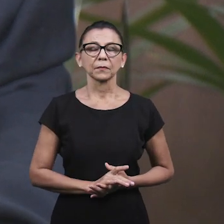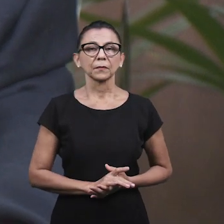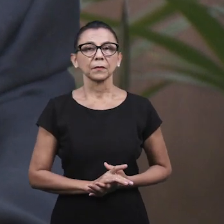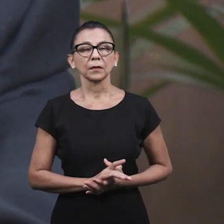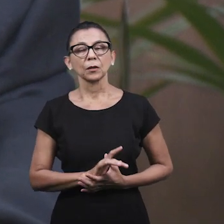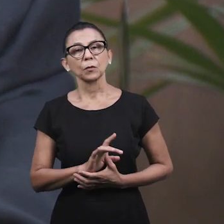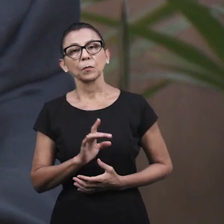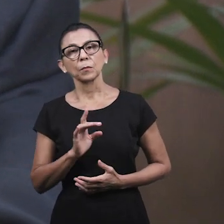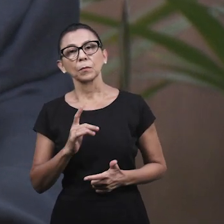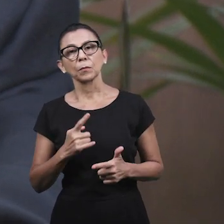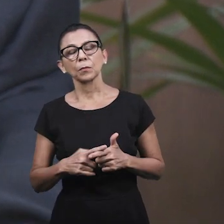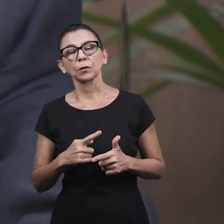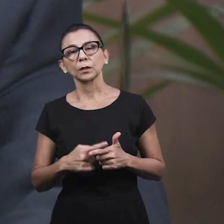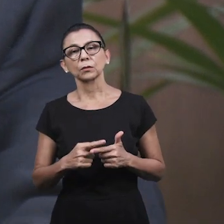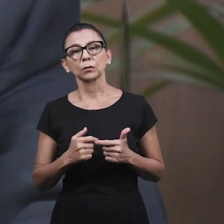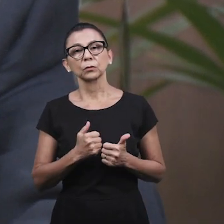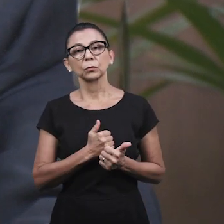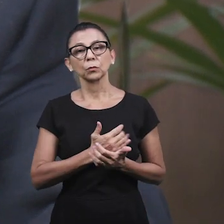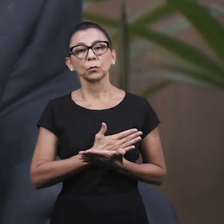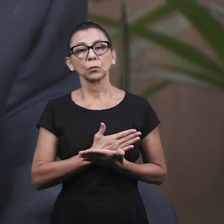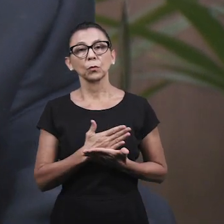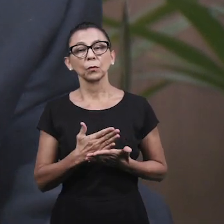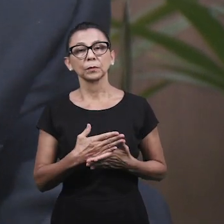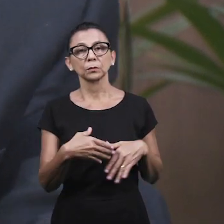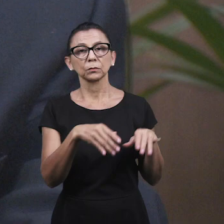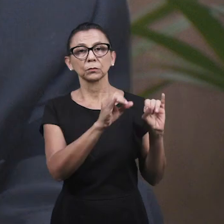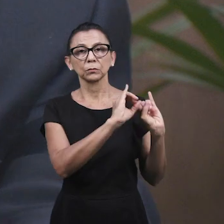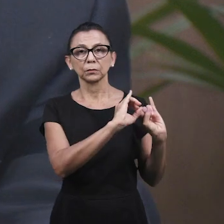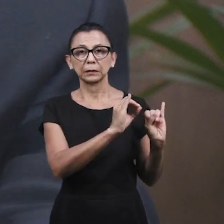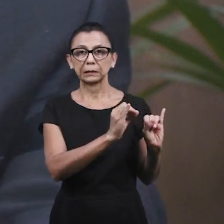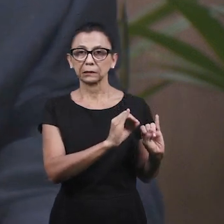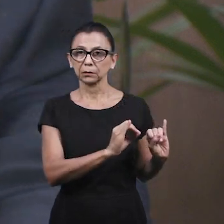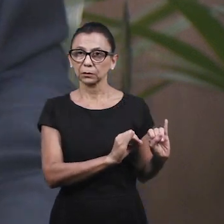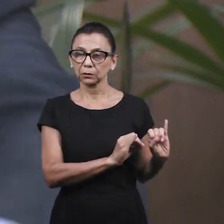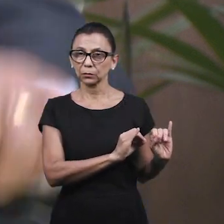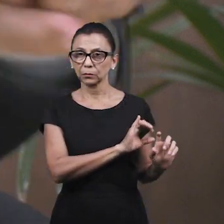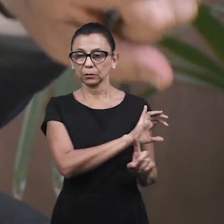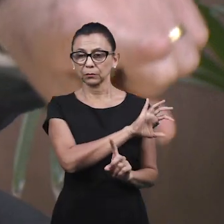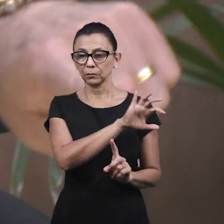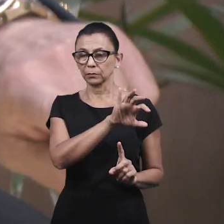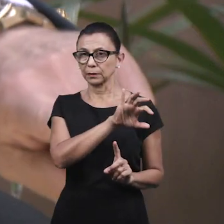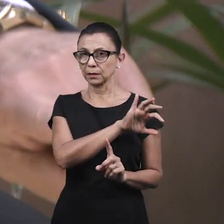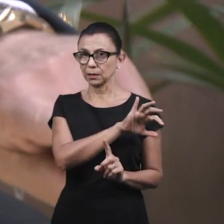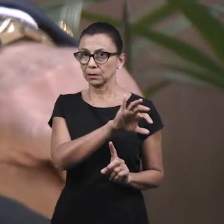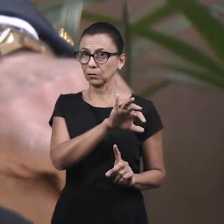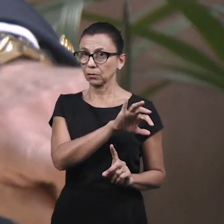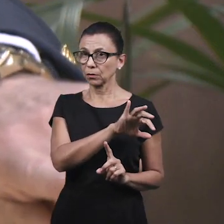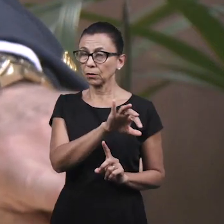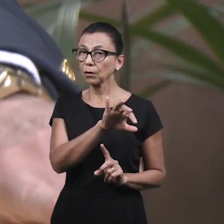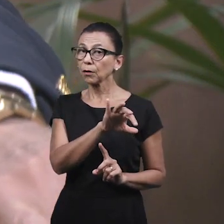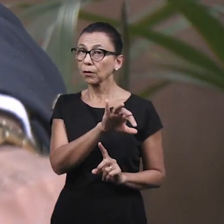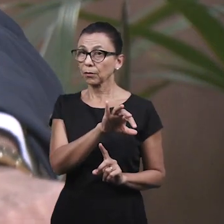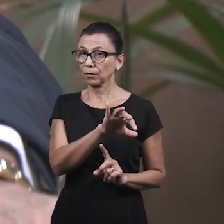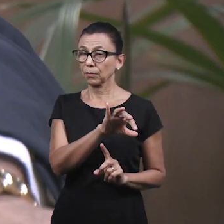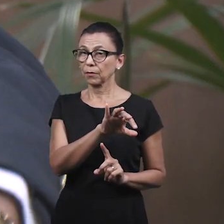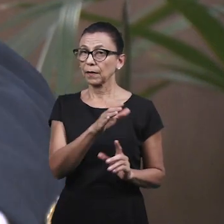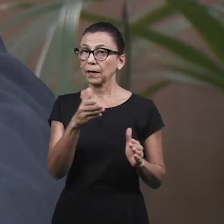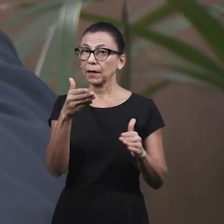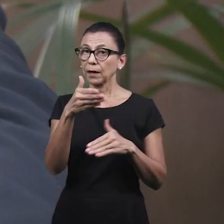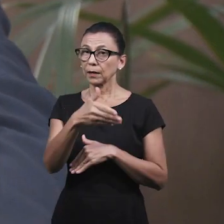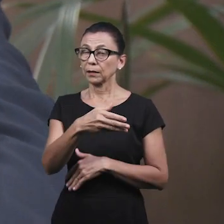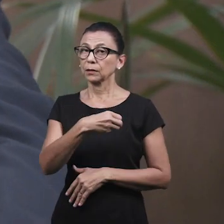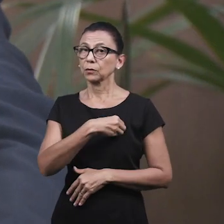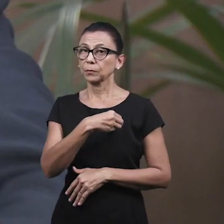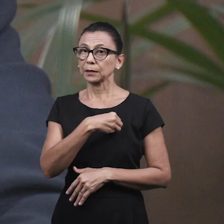ídolo entrou, ele desviou, e aí entra o pecado da idolatria.